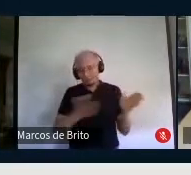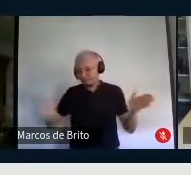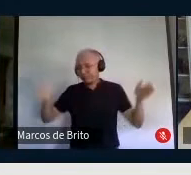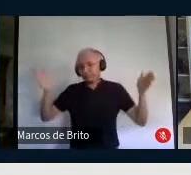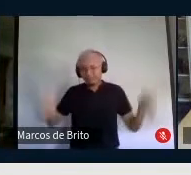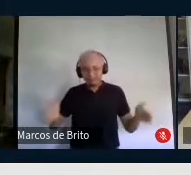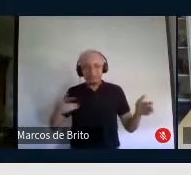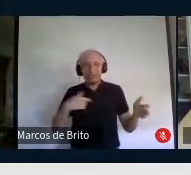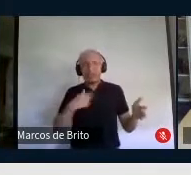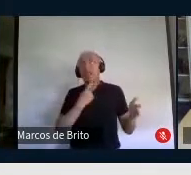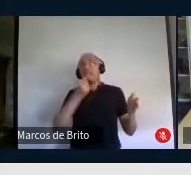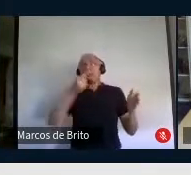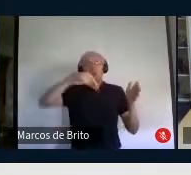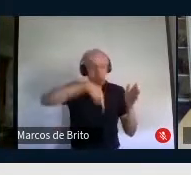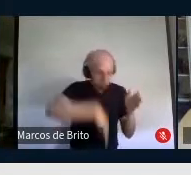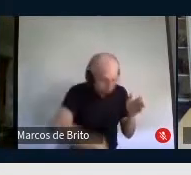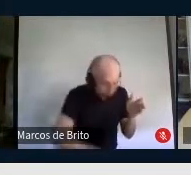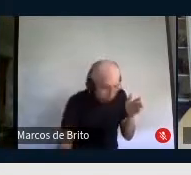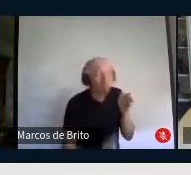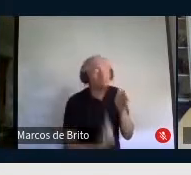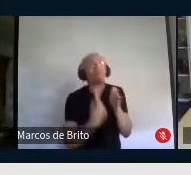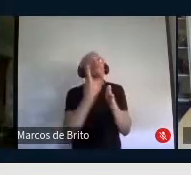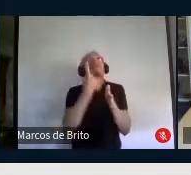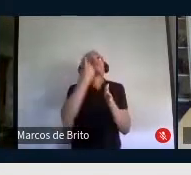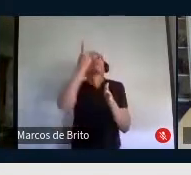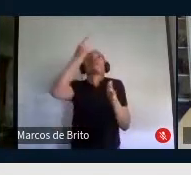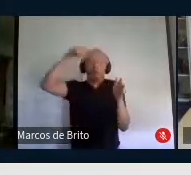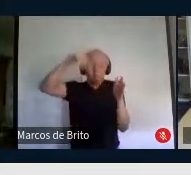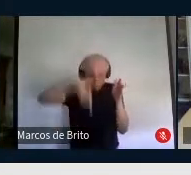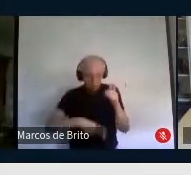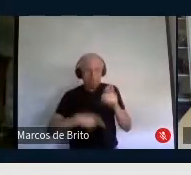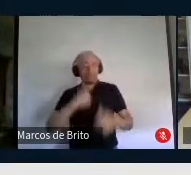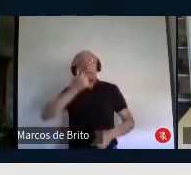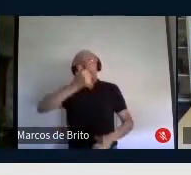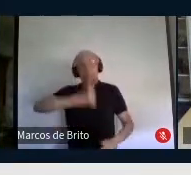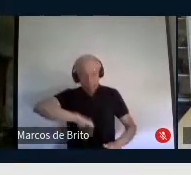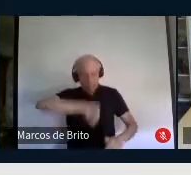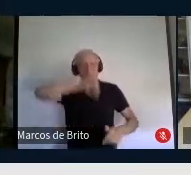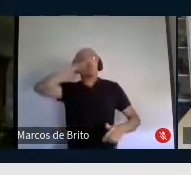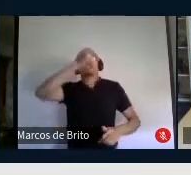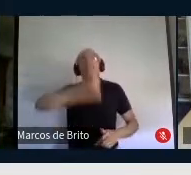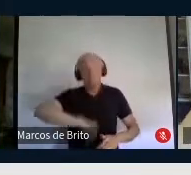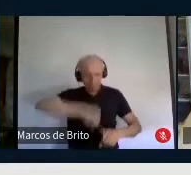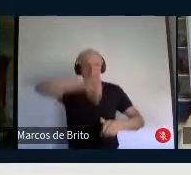lá embaixo e subi várias vezes. Foi um momento de